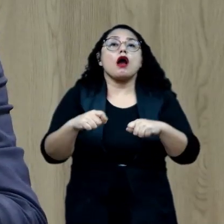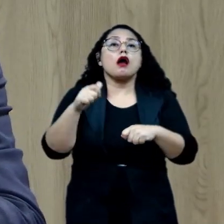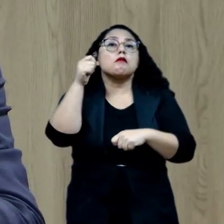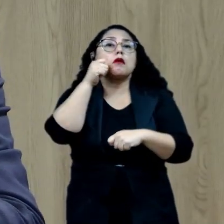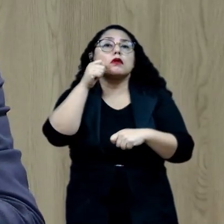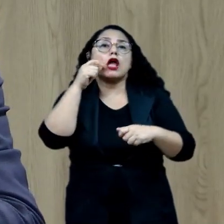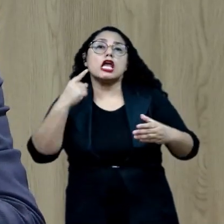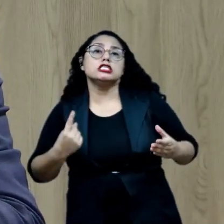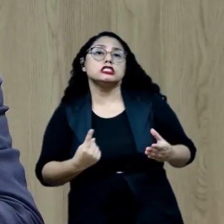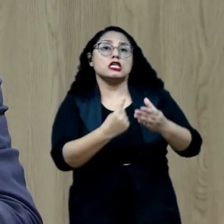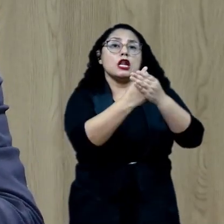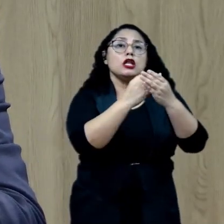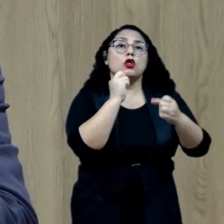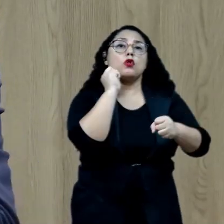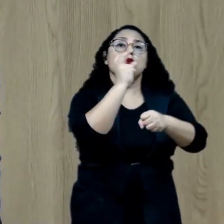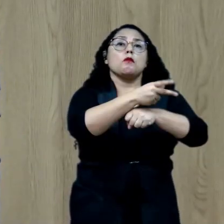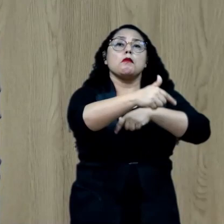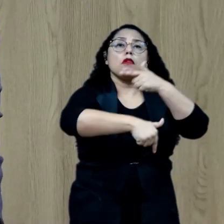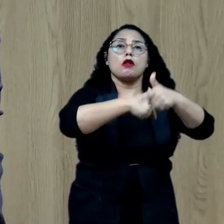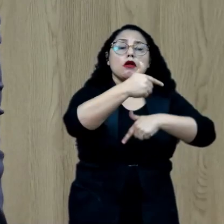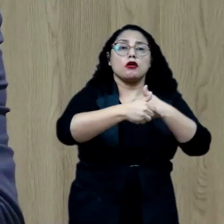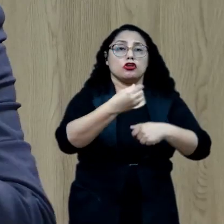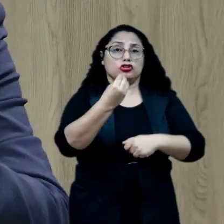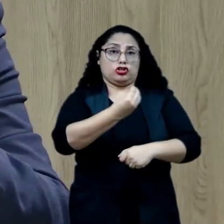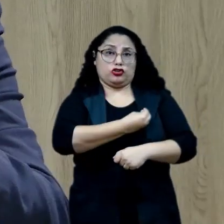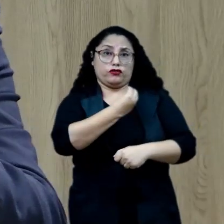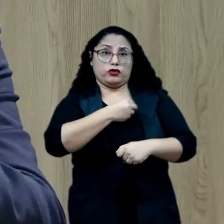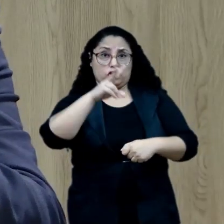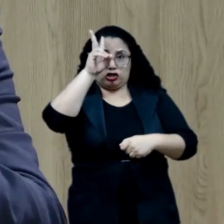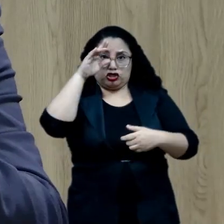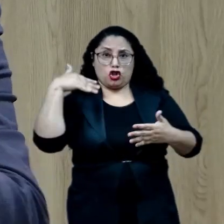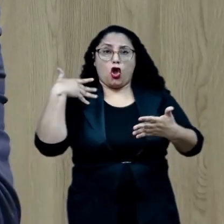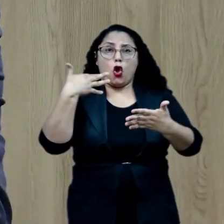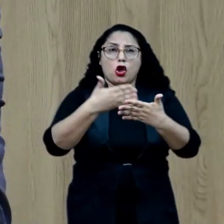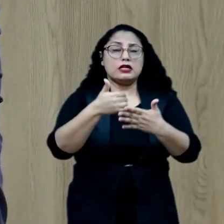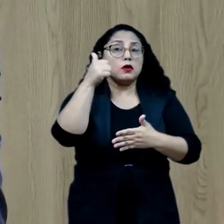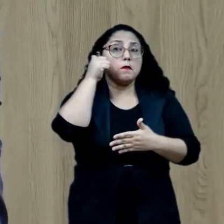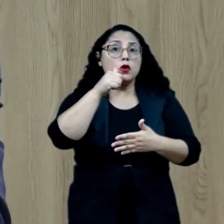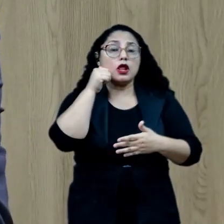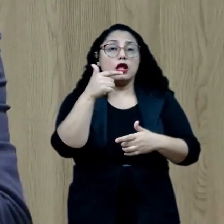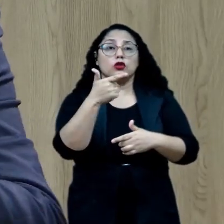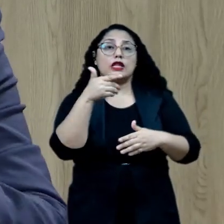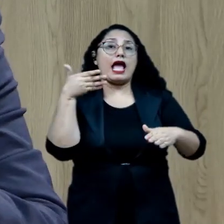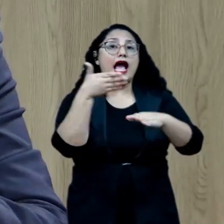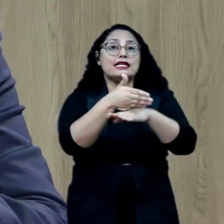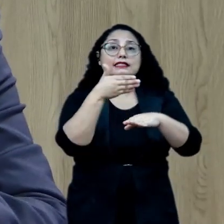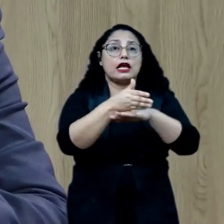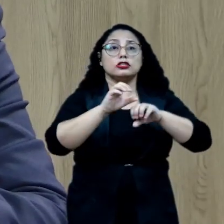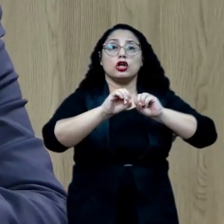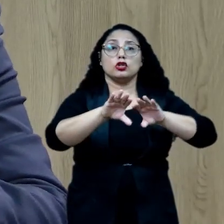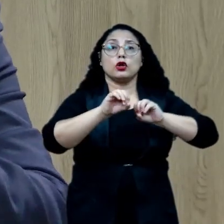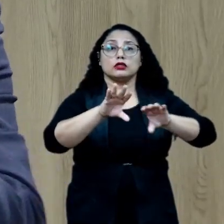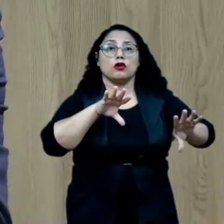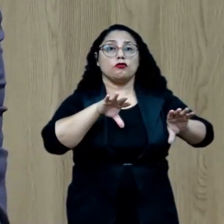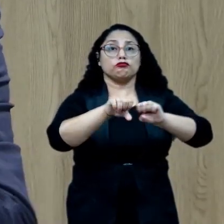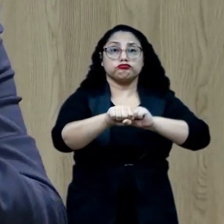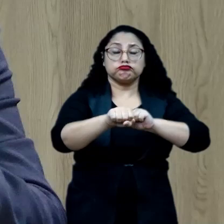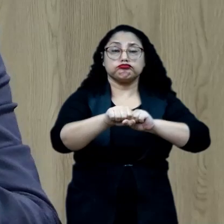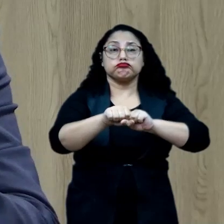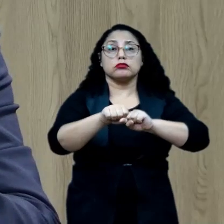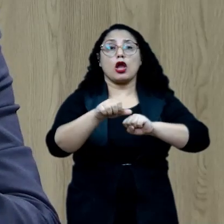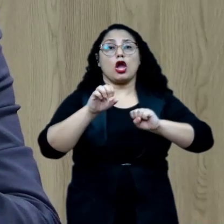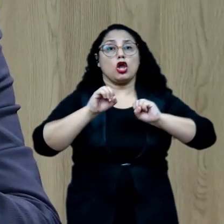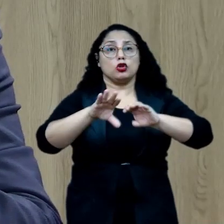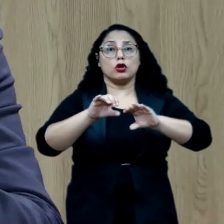mulheres são inseridas no mercado. Porque a gente vivia um histórico de mulher não tendo acesso à educação formal, de